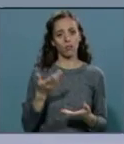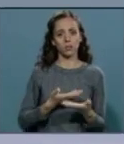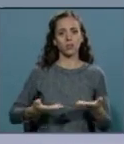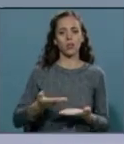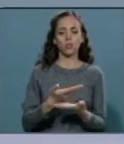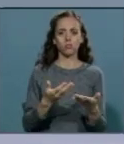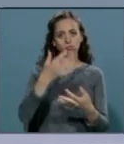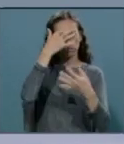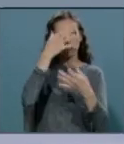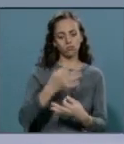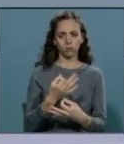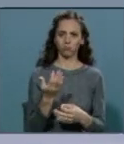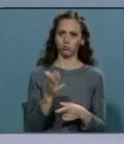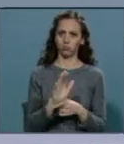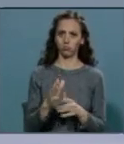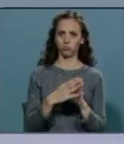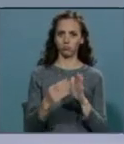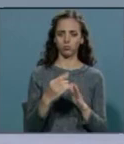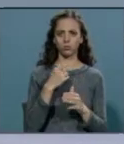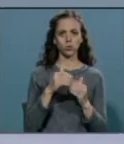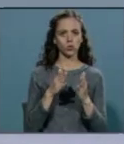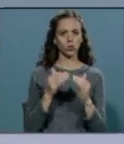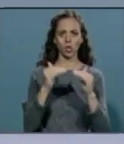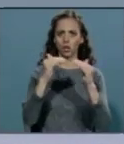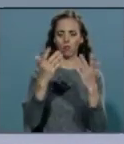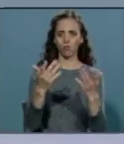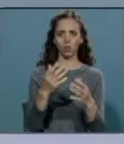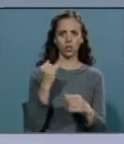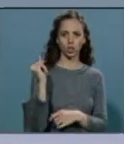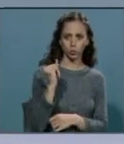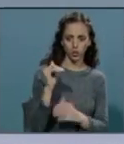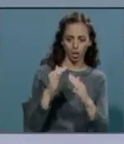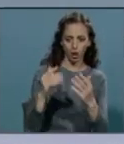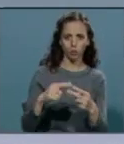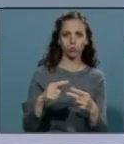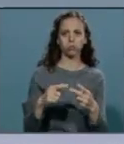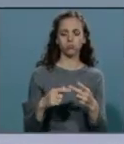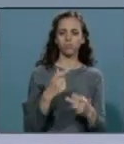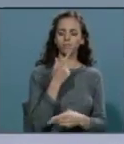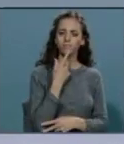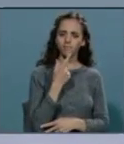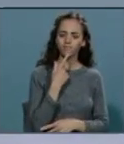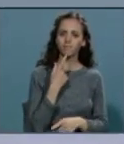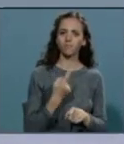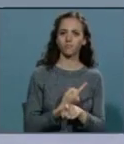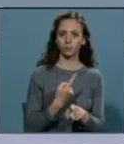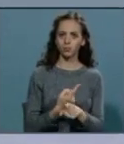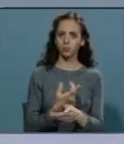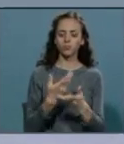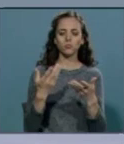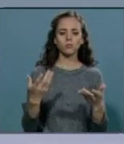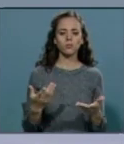teve um comportamento exemplar a todos os níveis do ponto de vista institucional do ponto de vista de entender tudo aquilo que era